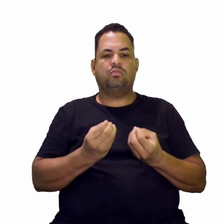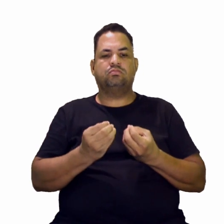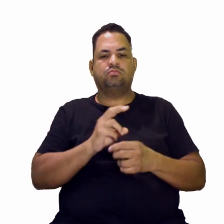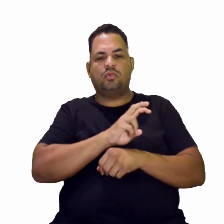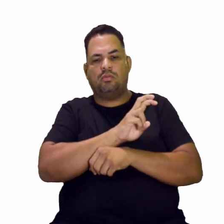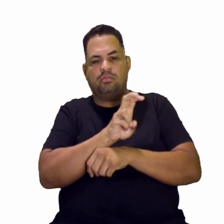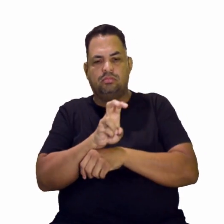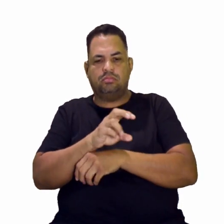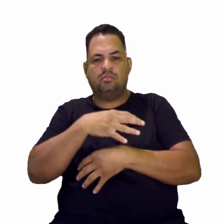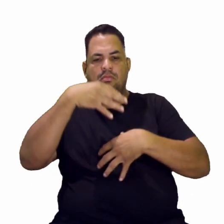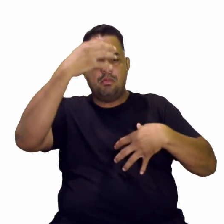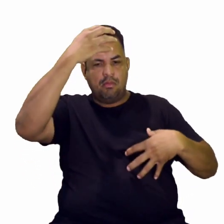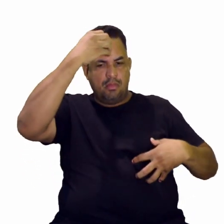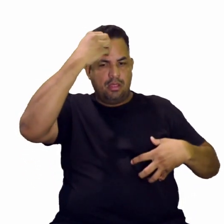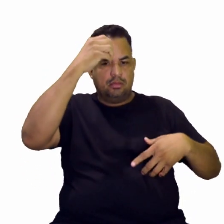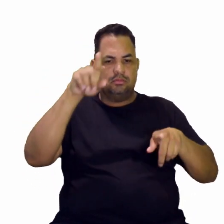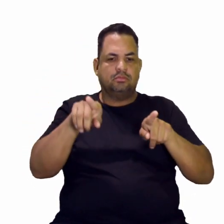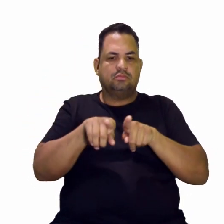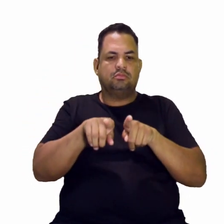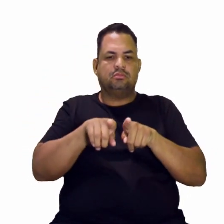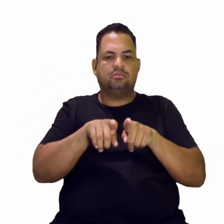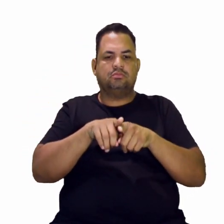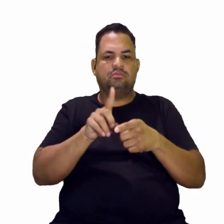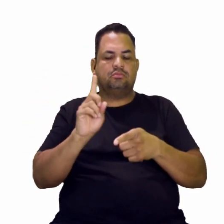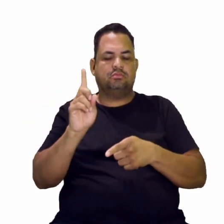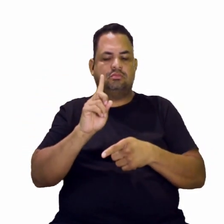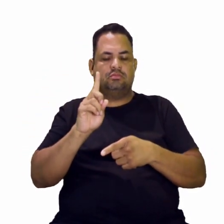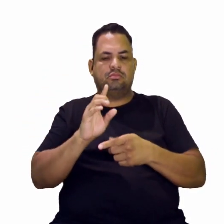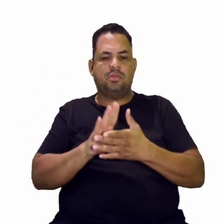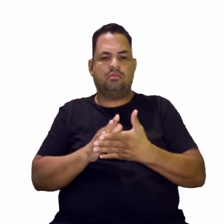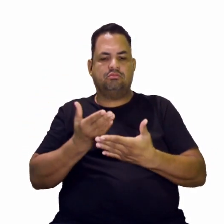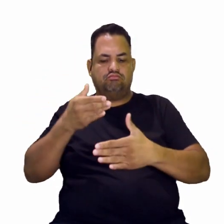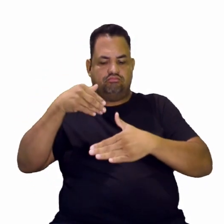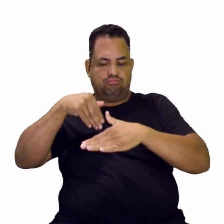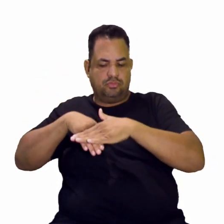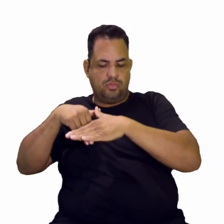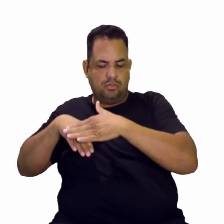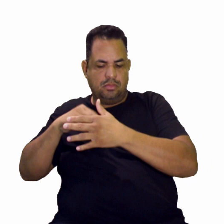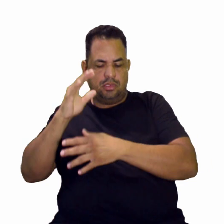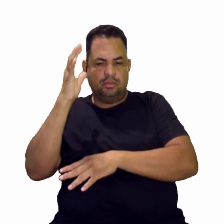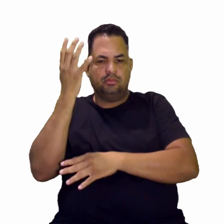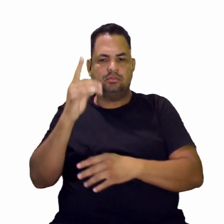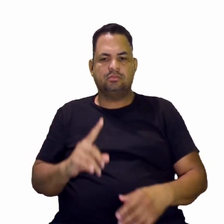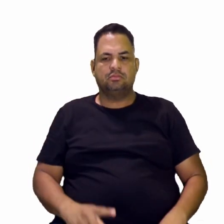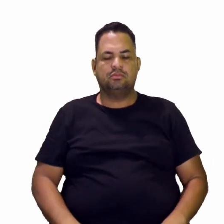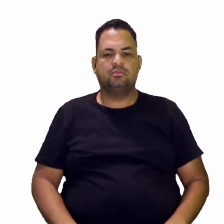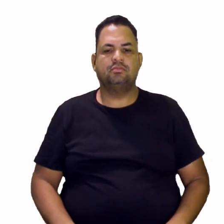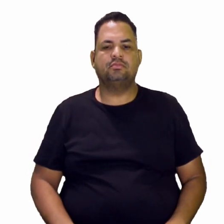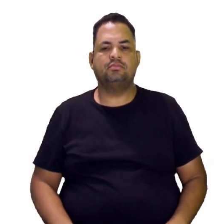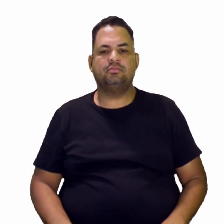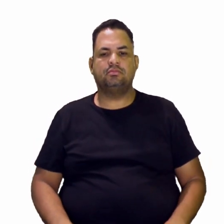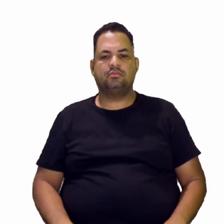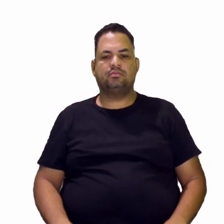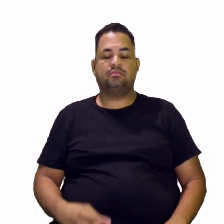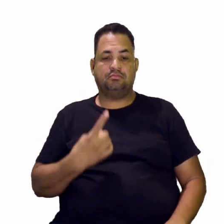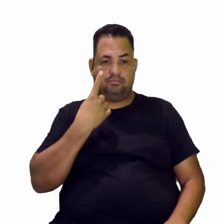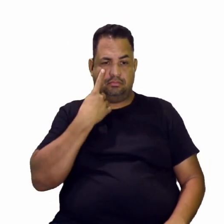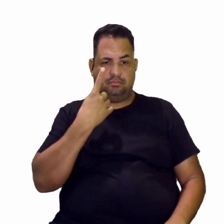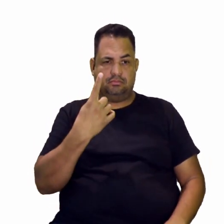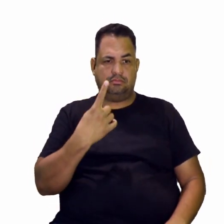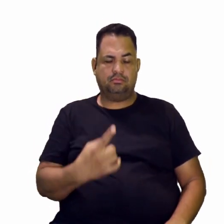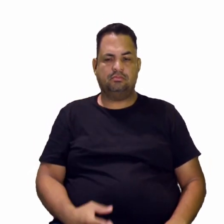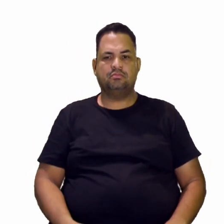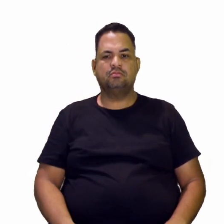diversos, como cobras e macacos, e não vive em tocas. Né? Então, você percebe o